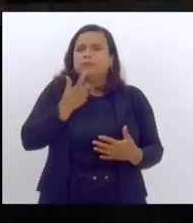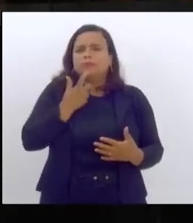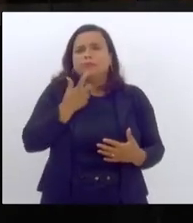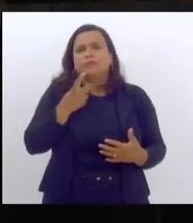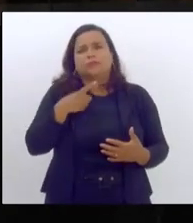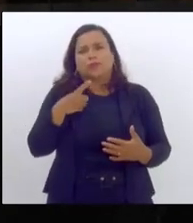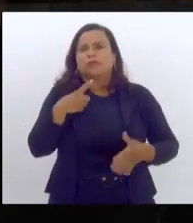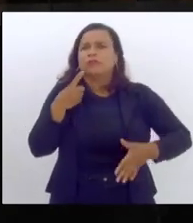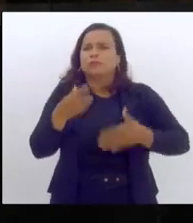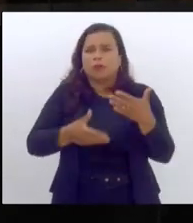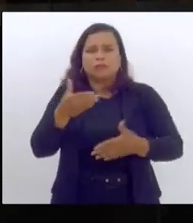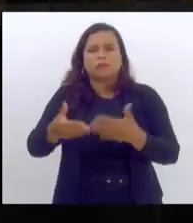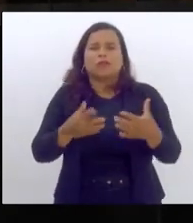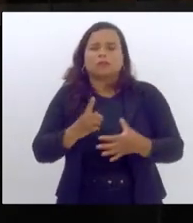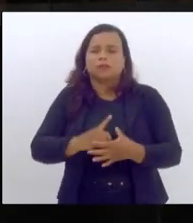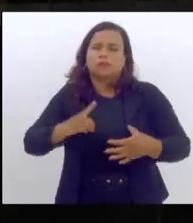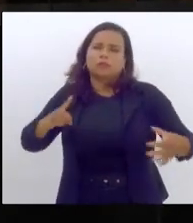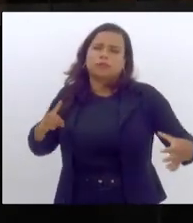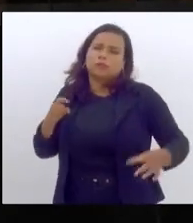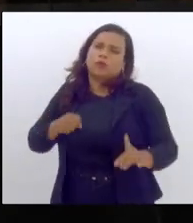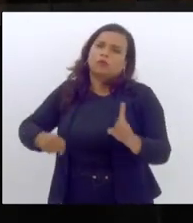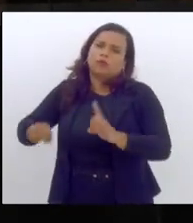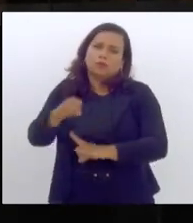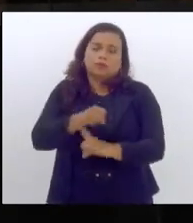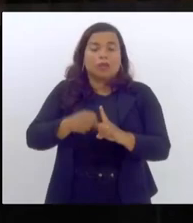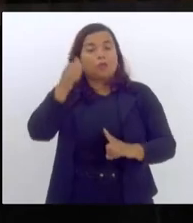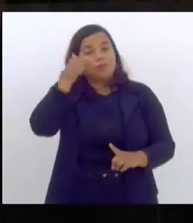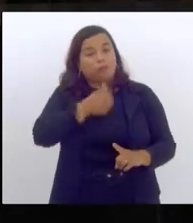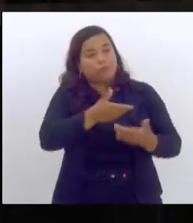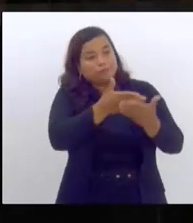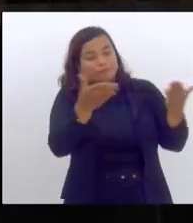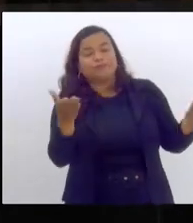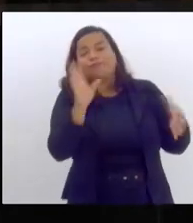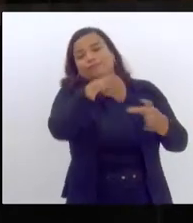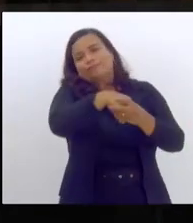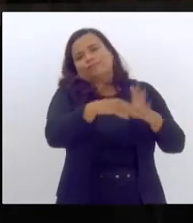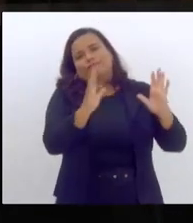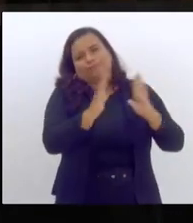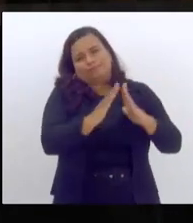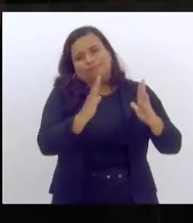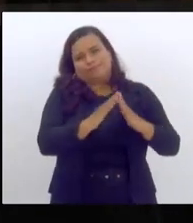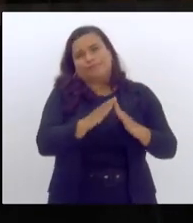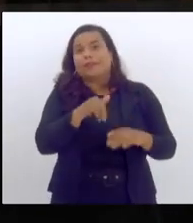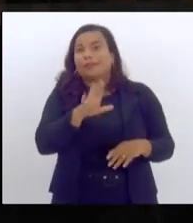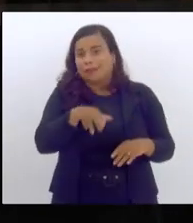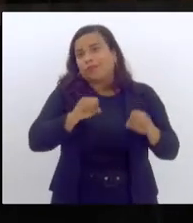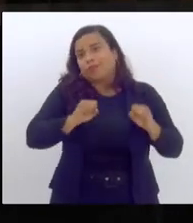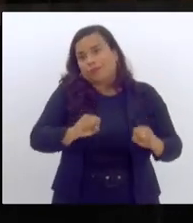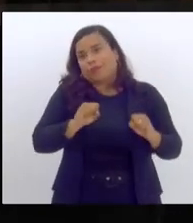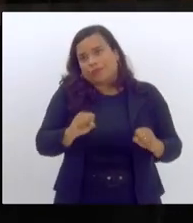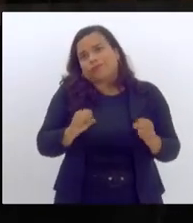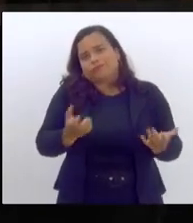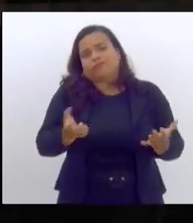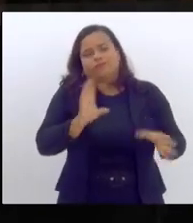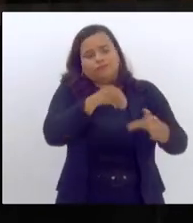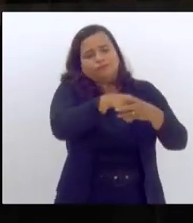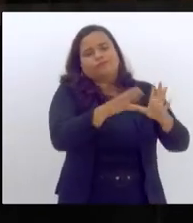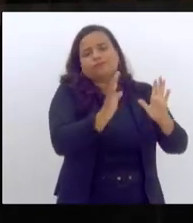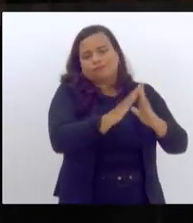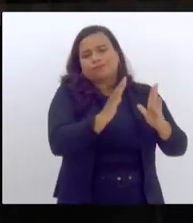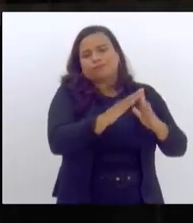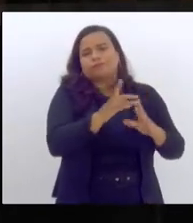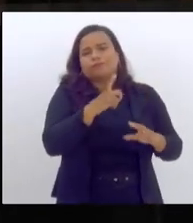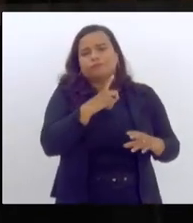de isolamento social, onde essas mulheres ficaram em casa, as que puderam ficar em casa, óbvio, passaram por